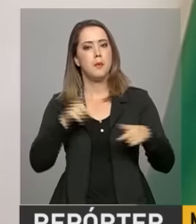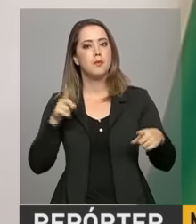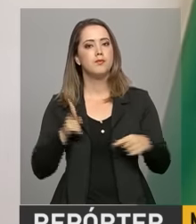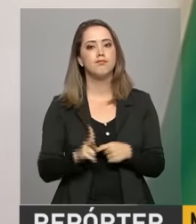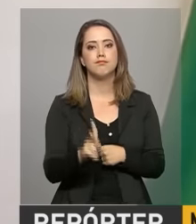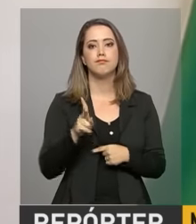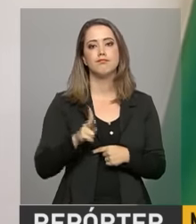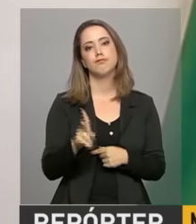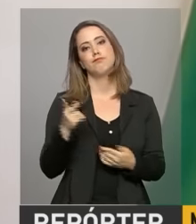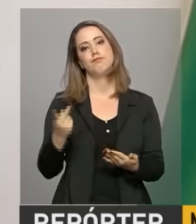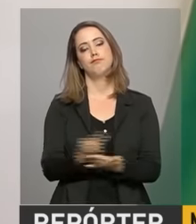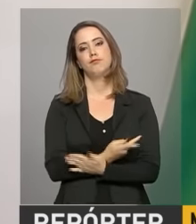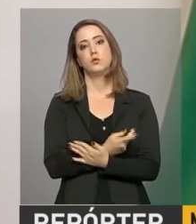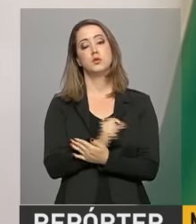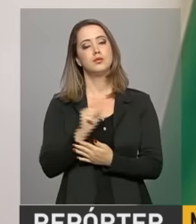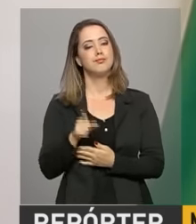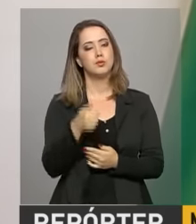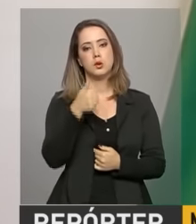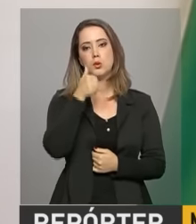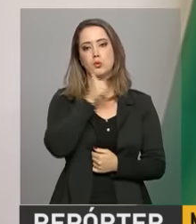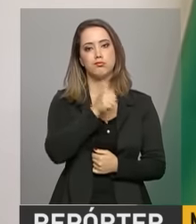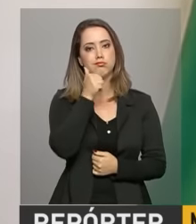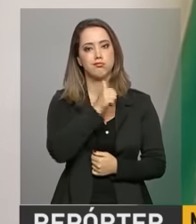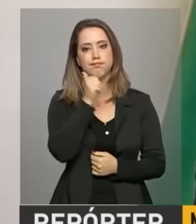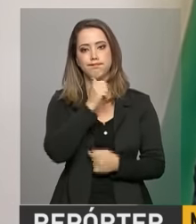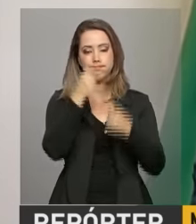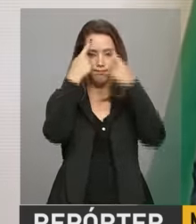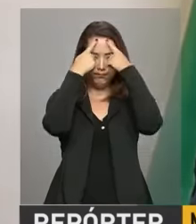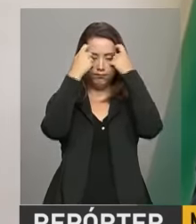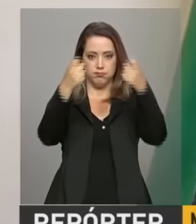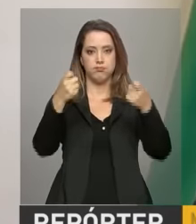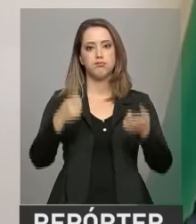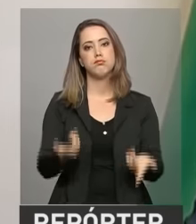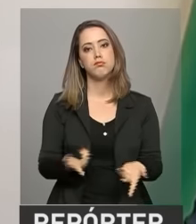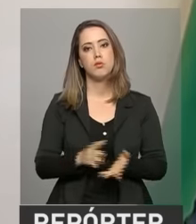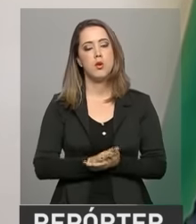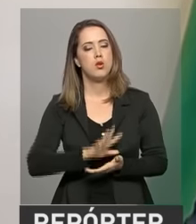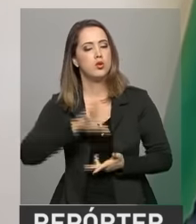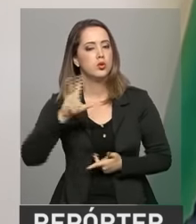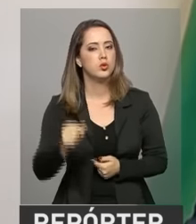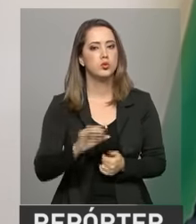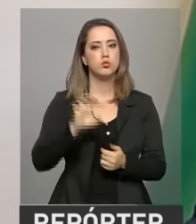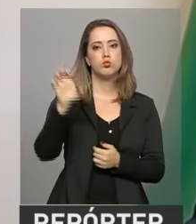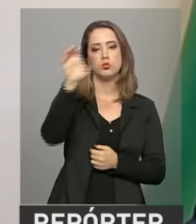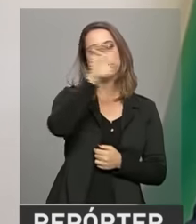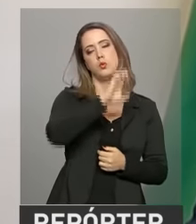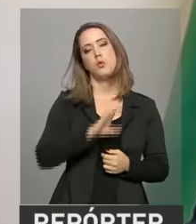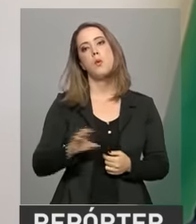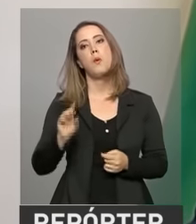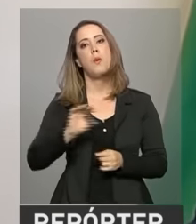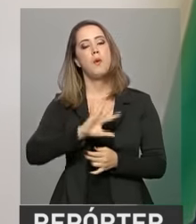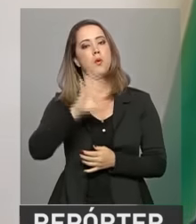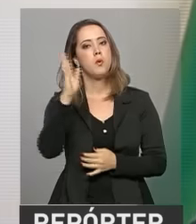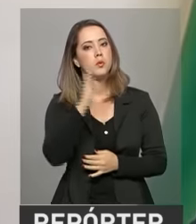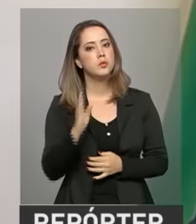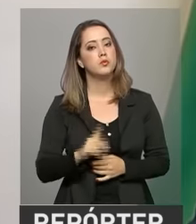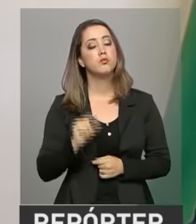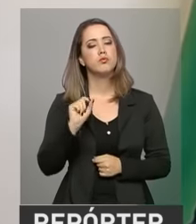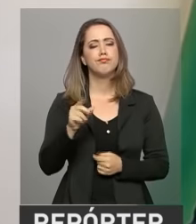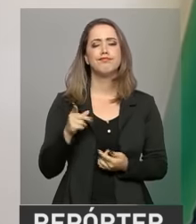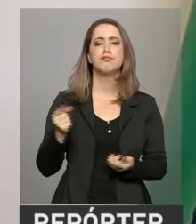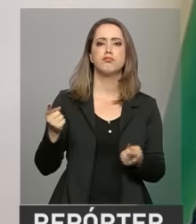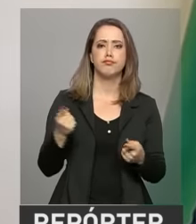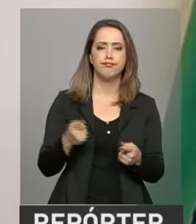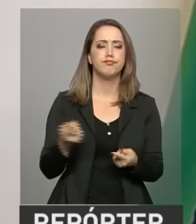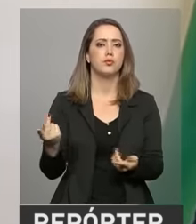Permanente em relação à mulher eh em relação em todos os estados eh brasileiros de Fora parte ainda